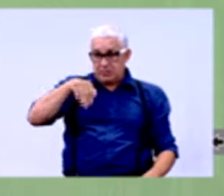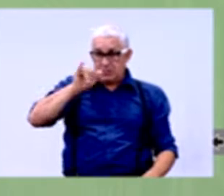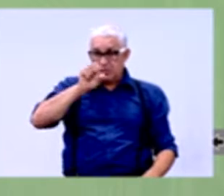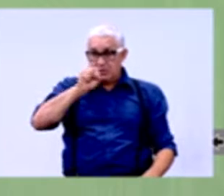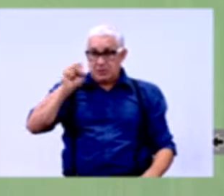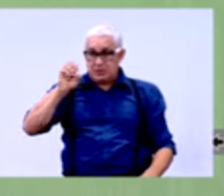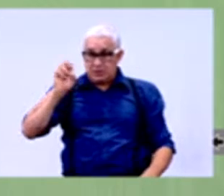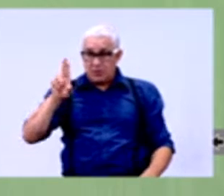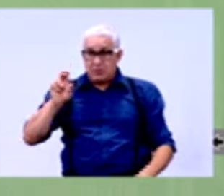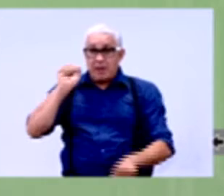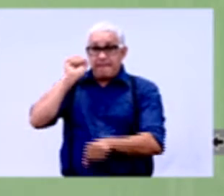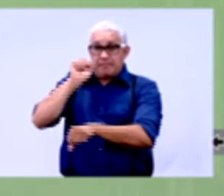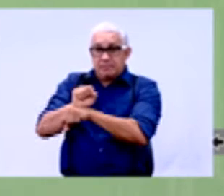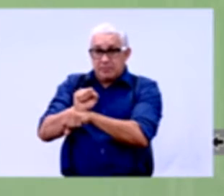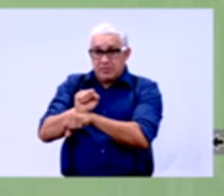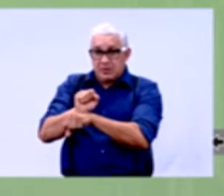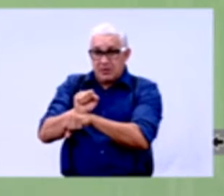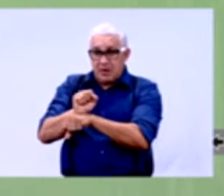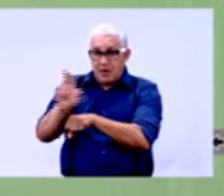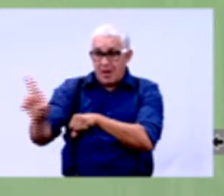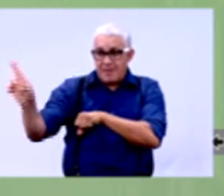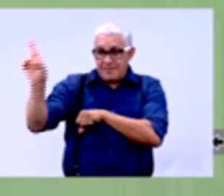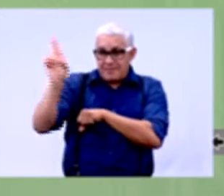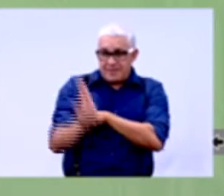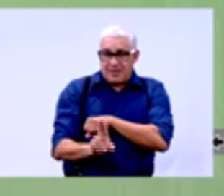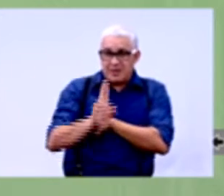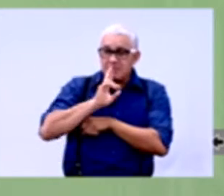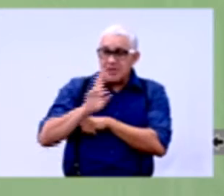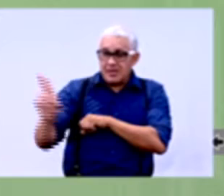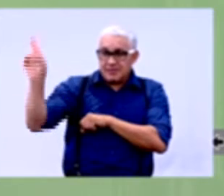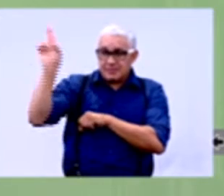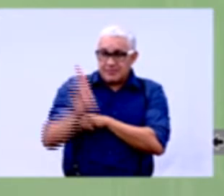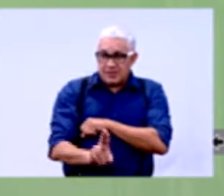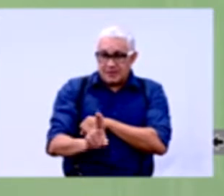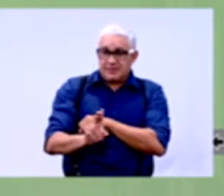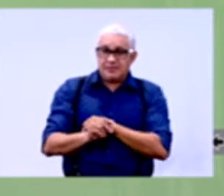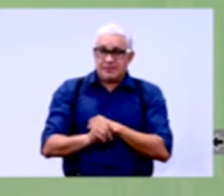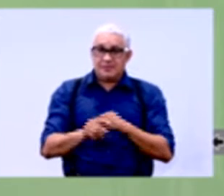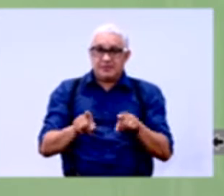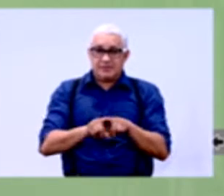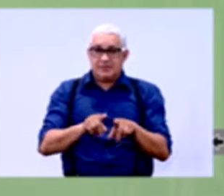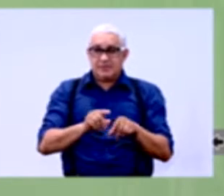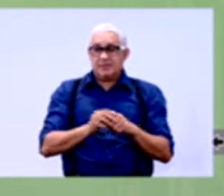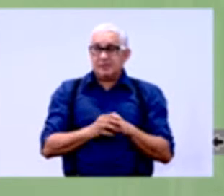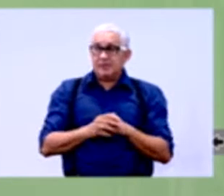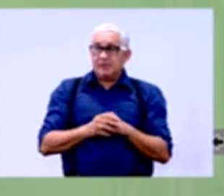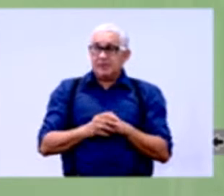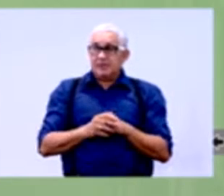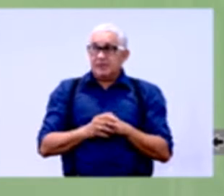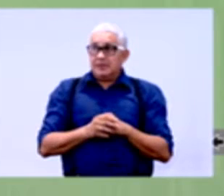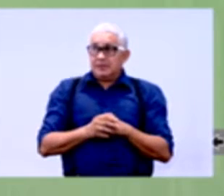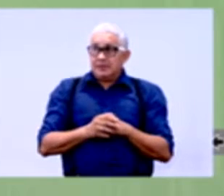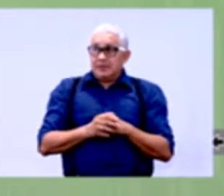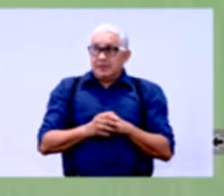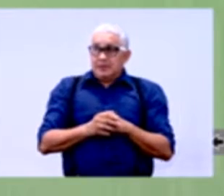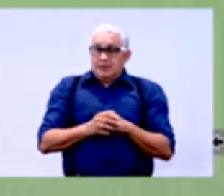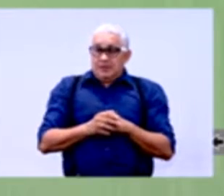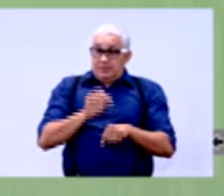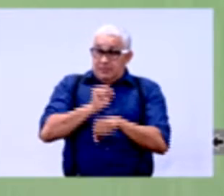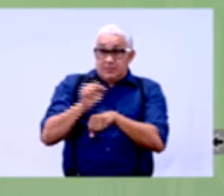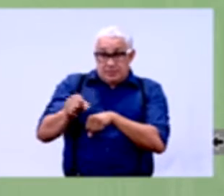espera de resposta. Corresponde tipicamente à chamada de operação procedimento no receptor.